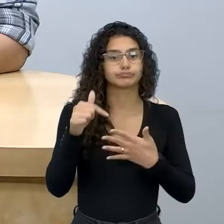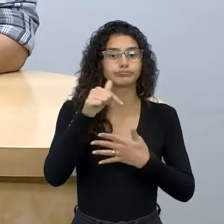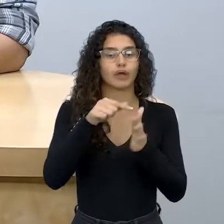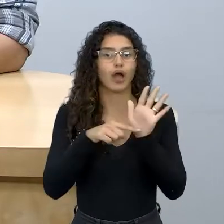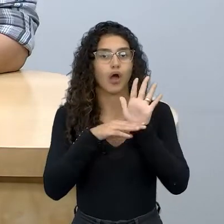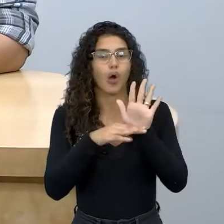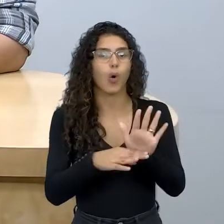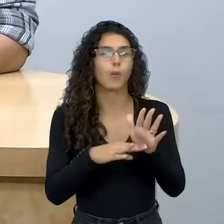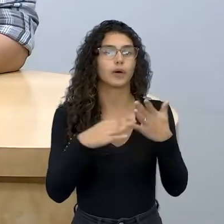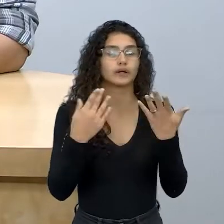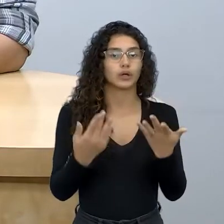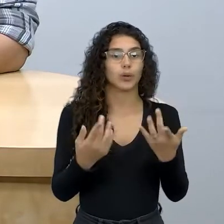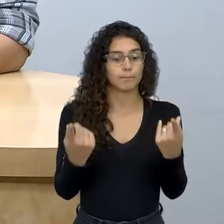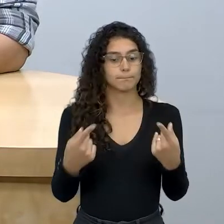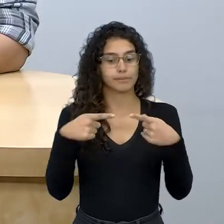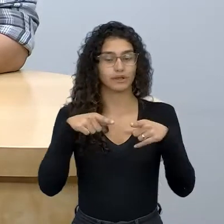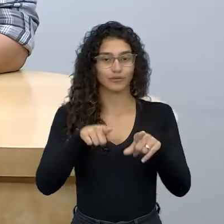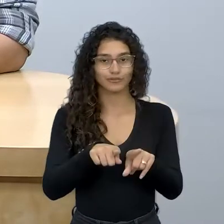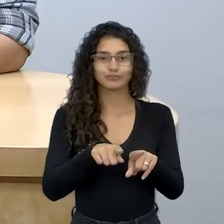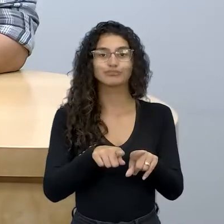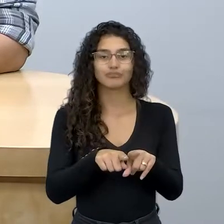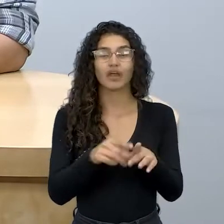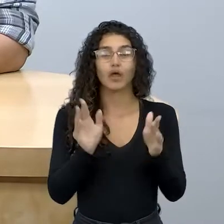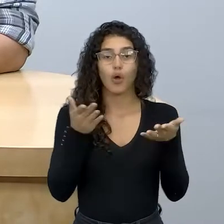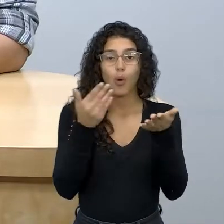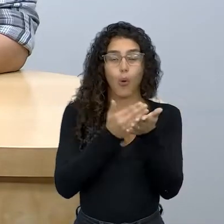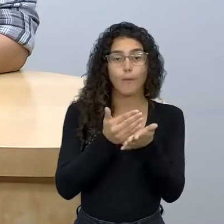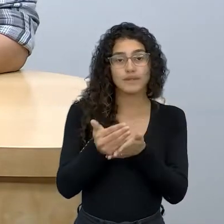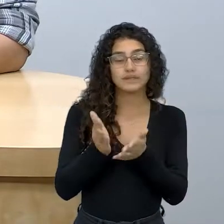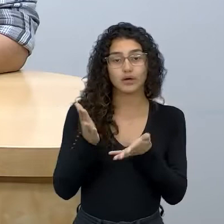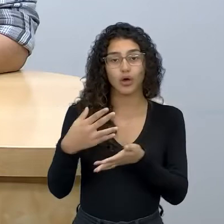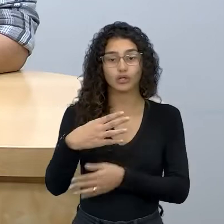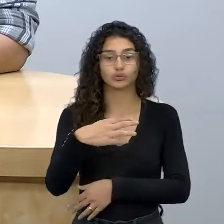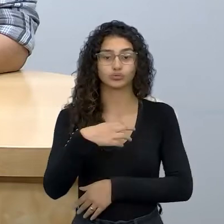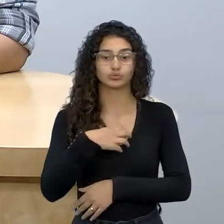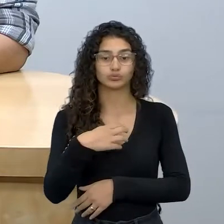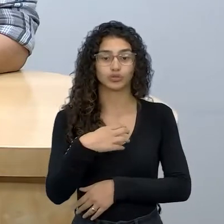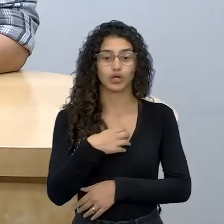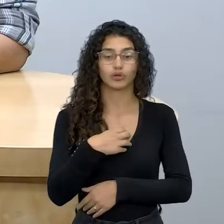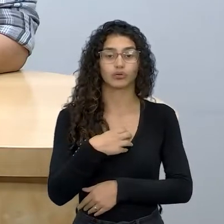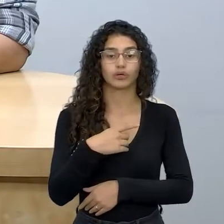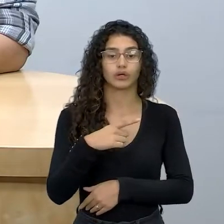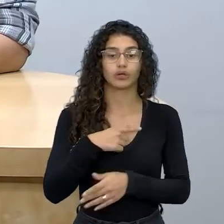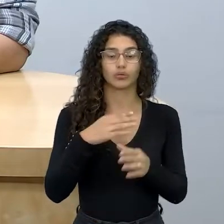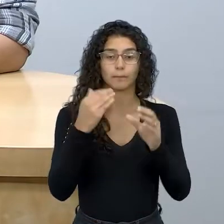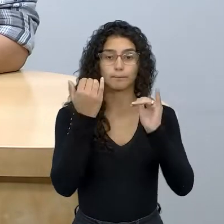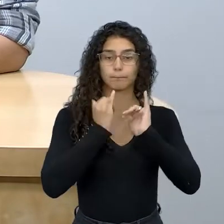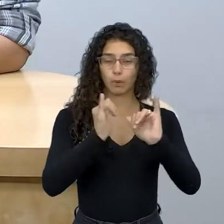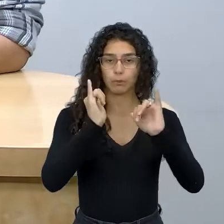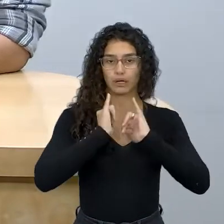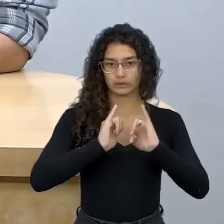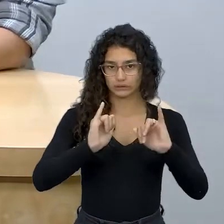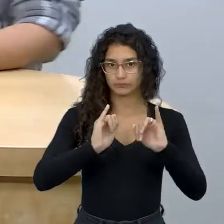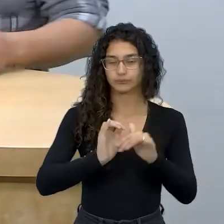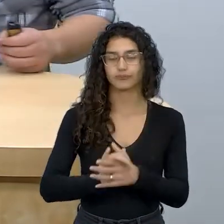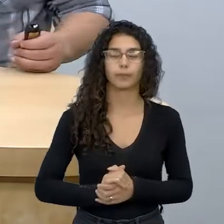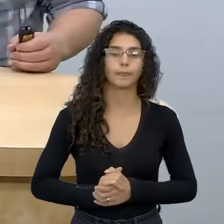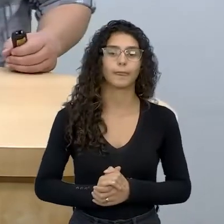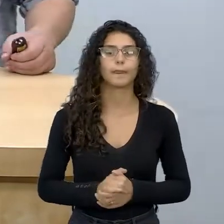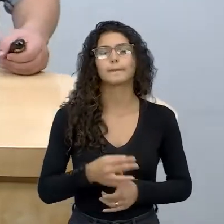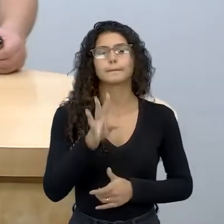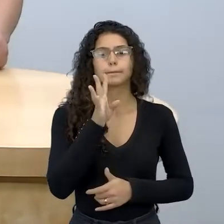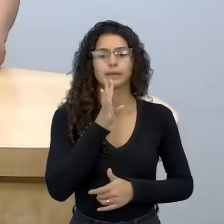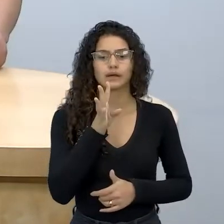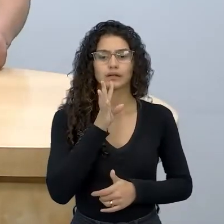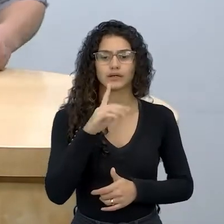aí, justamente nessa hora que vai entrar esse método de propaganda. Tudo bem? Então, vamos conhecer